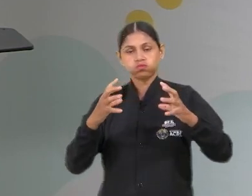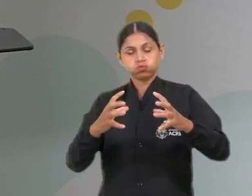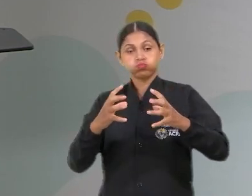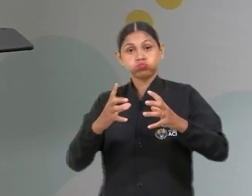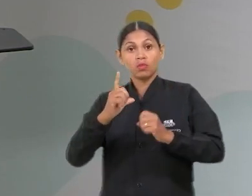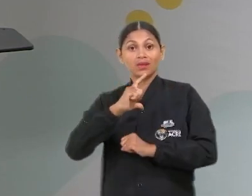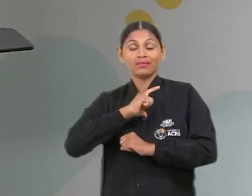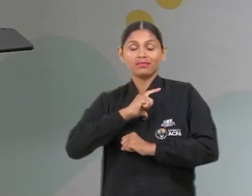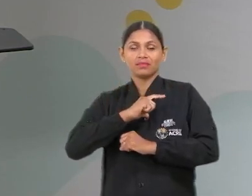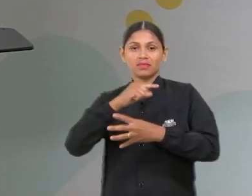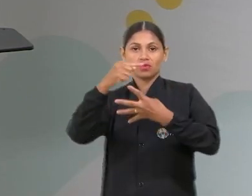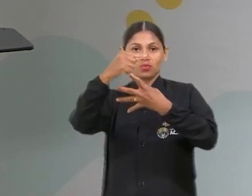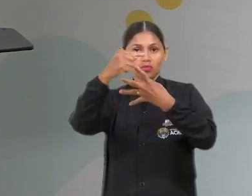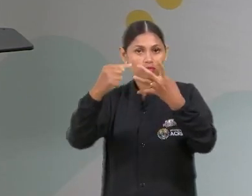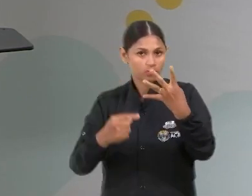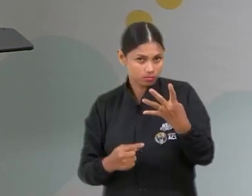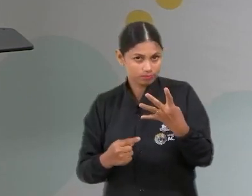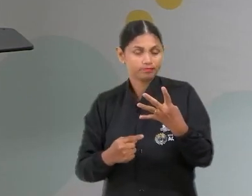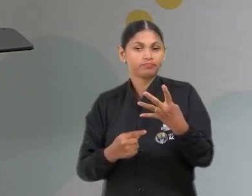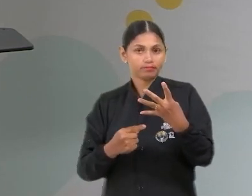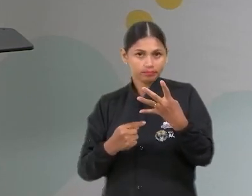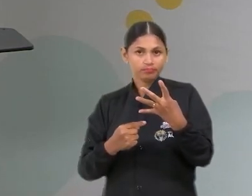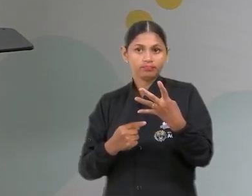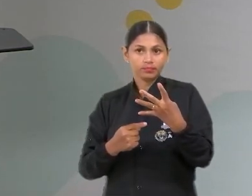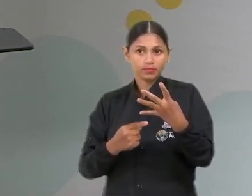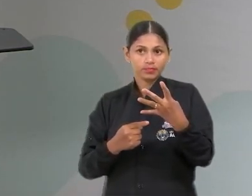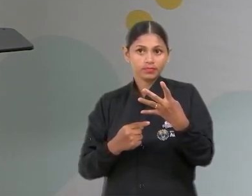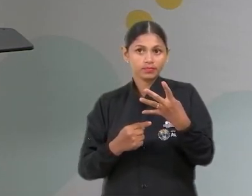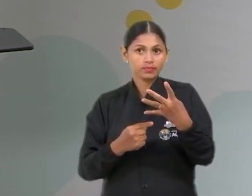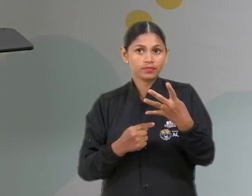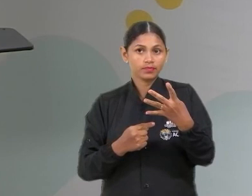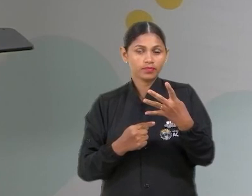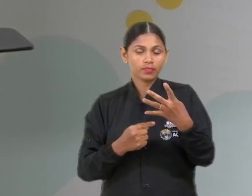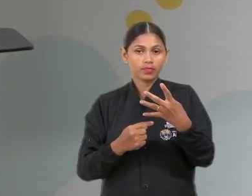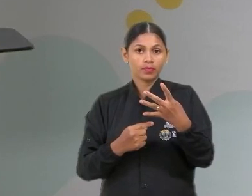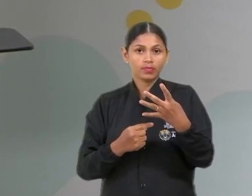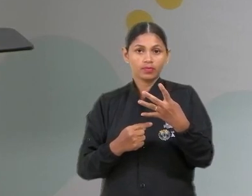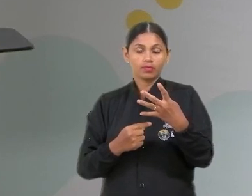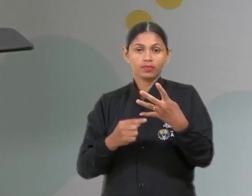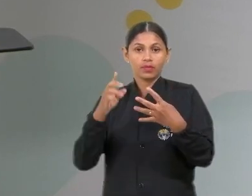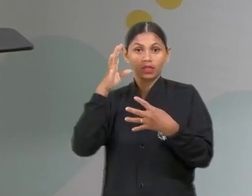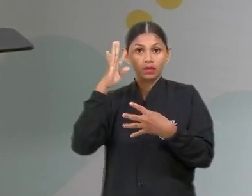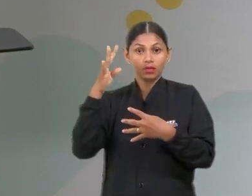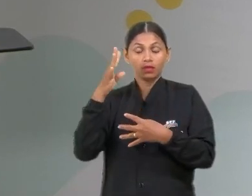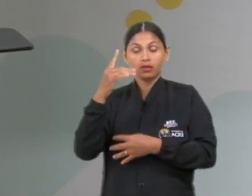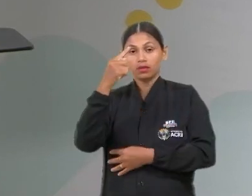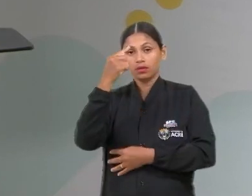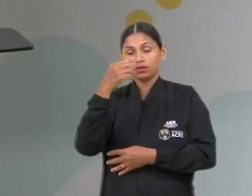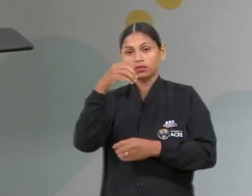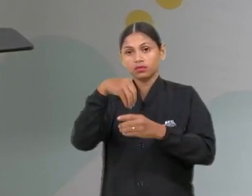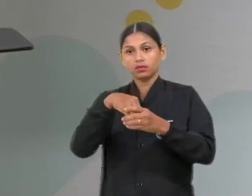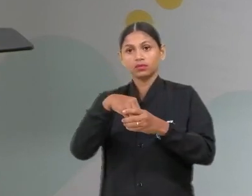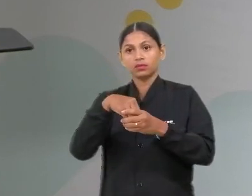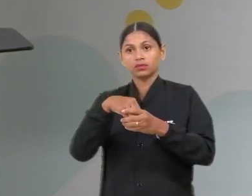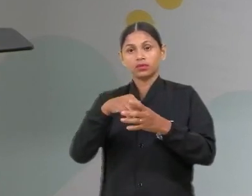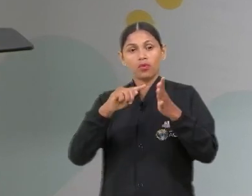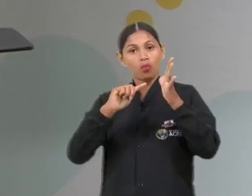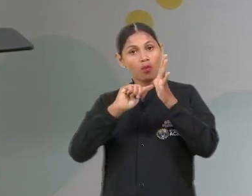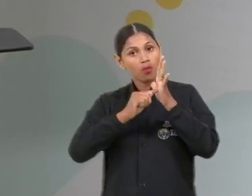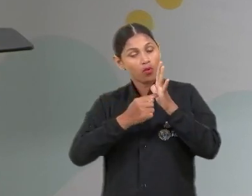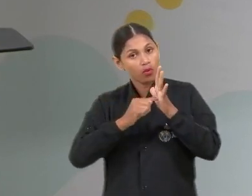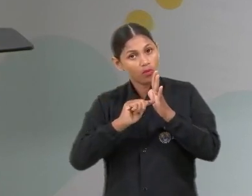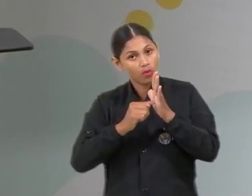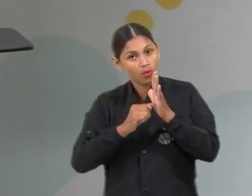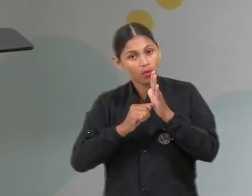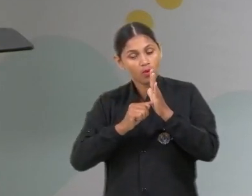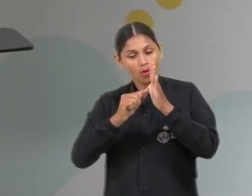tenho 4 dimensões, tá? Ou seja, você imagina dentro da esfera, você tem um ponto e tem 4 dimensões aqui